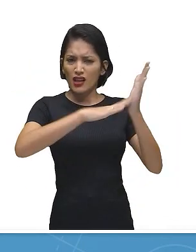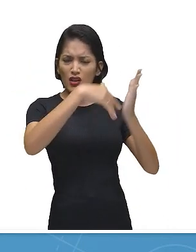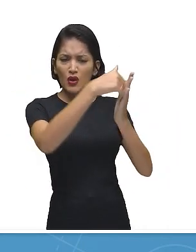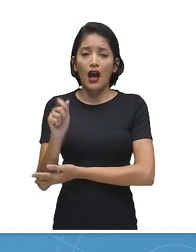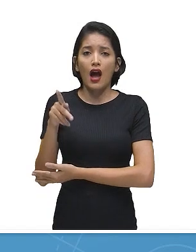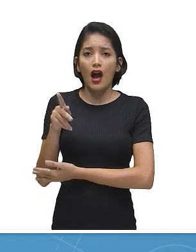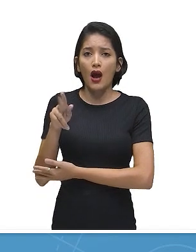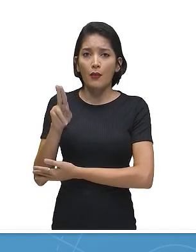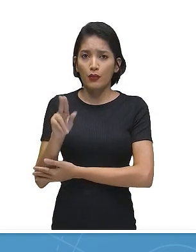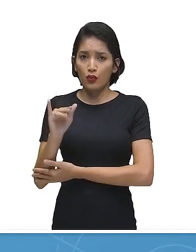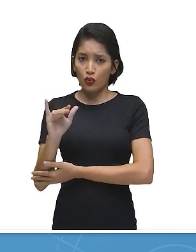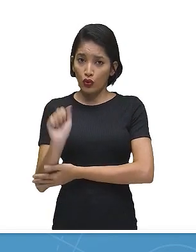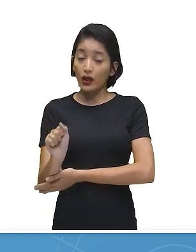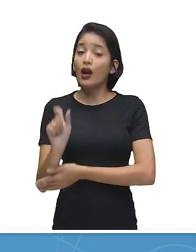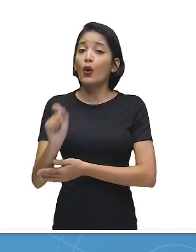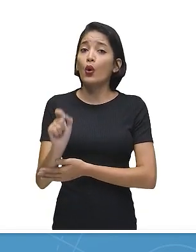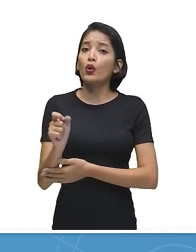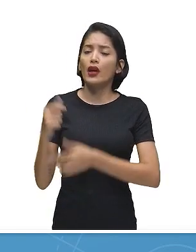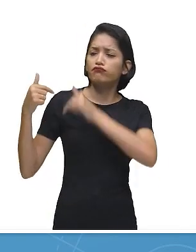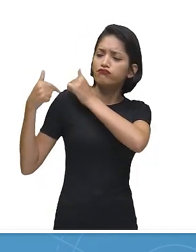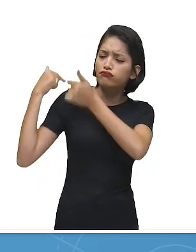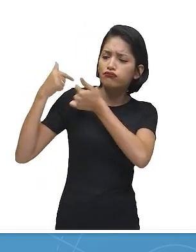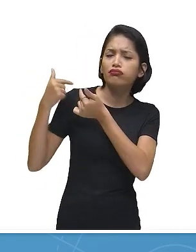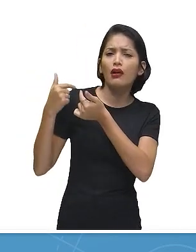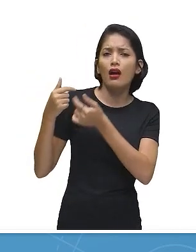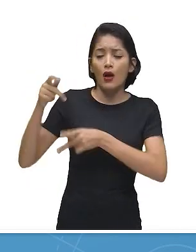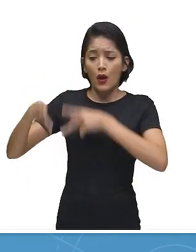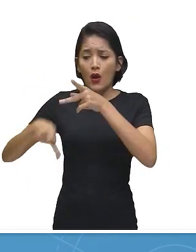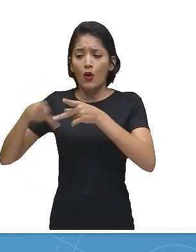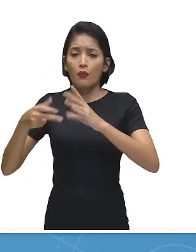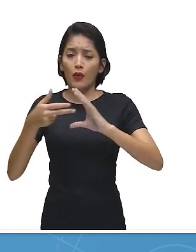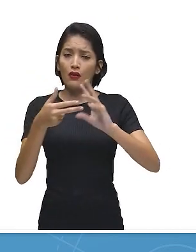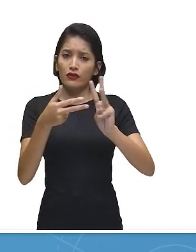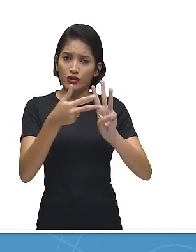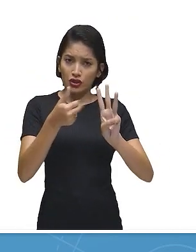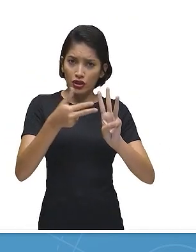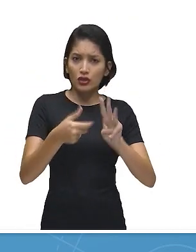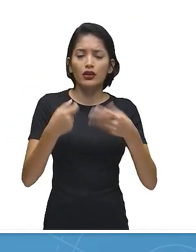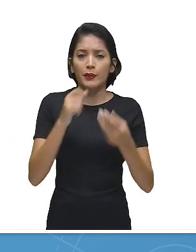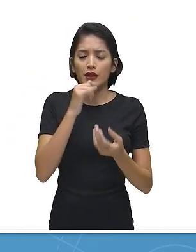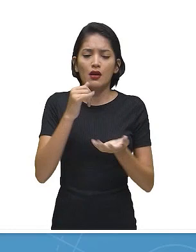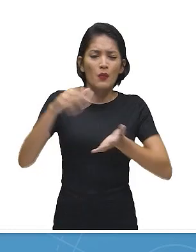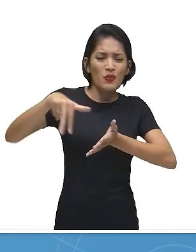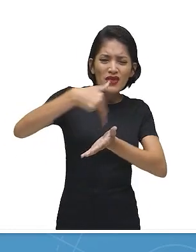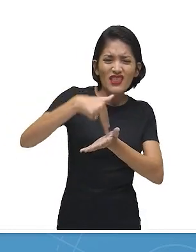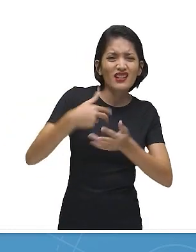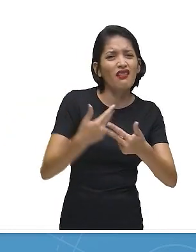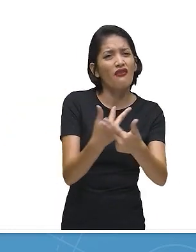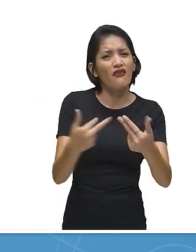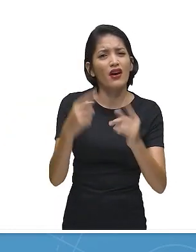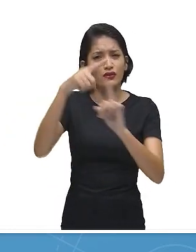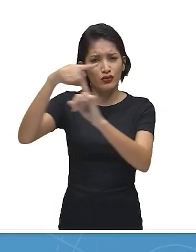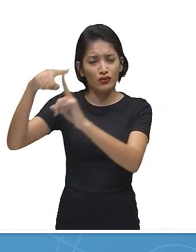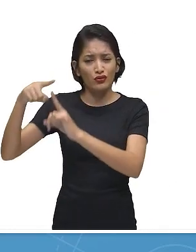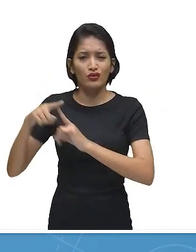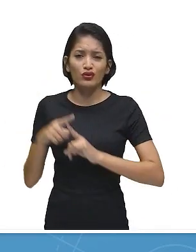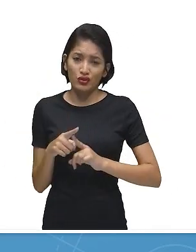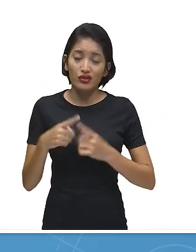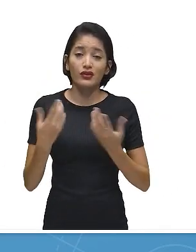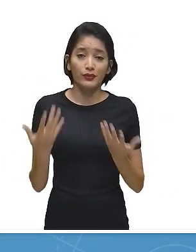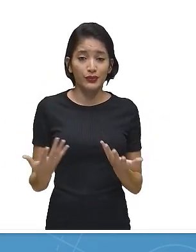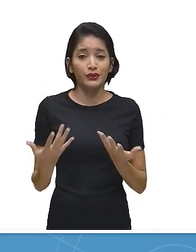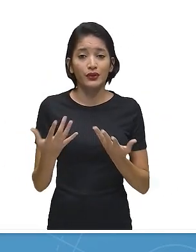trouxe arquitetos. A arquitetura já mudou um pouco, já tem aqui a alvenaria, e aqui a paisagem brasileira. Então,